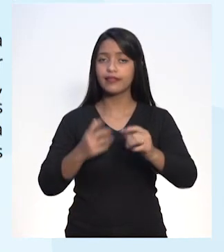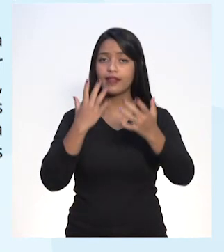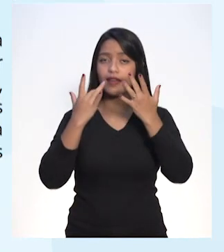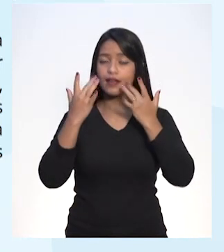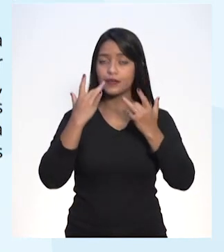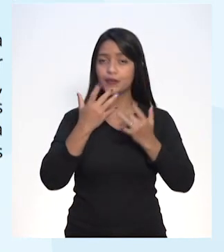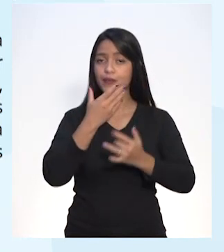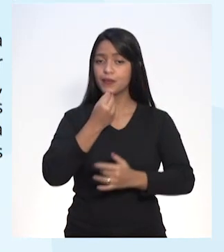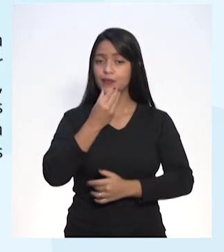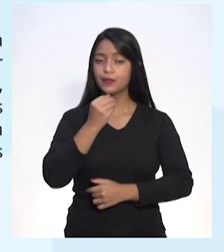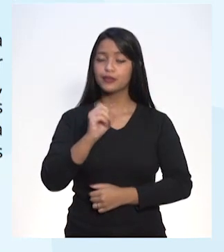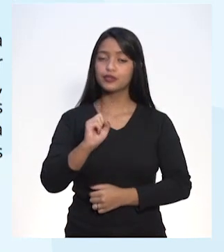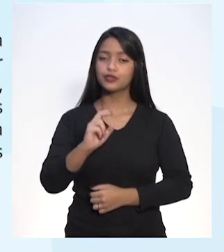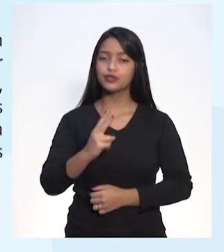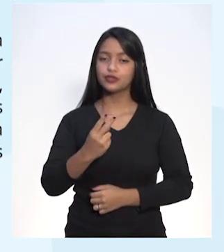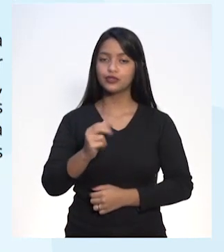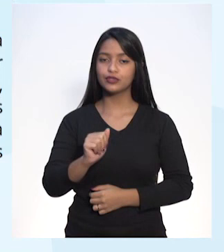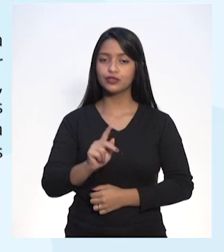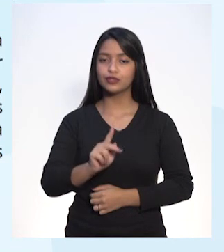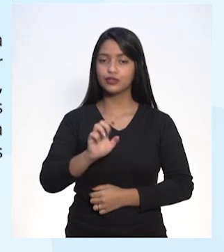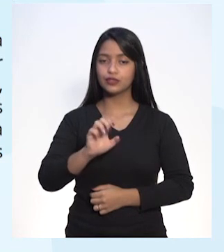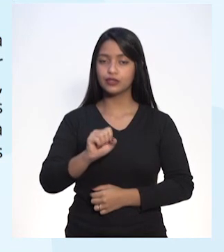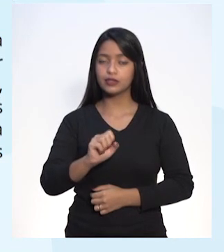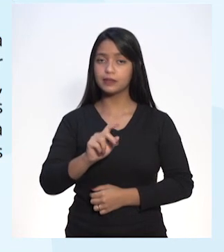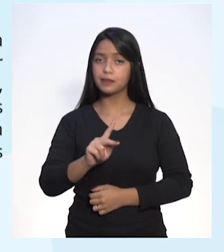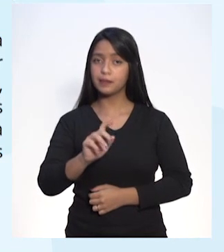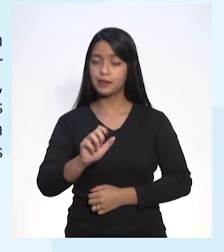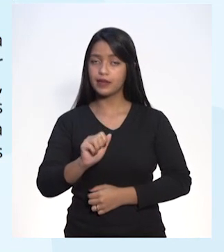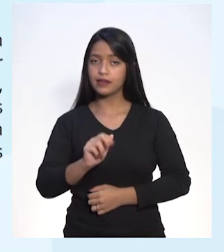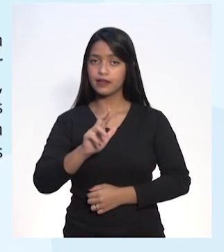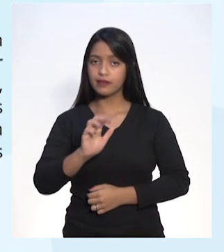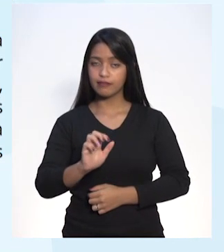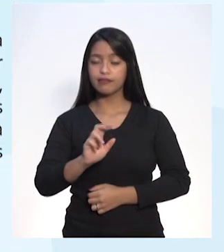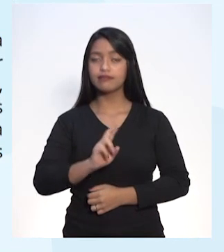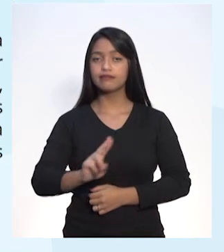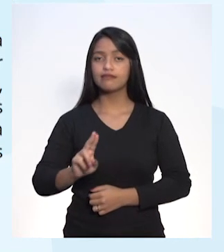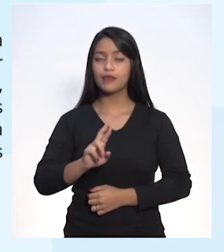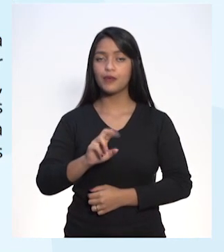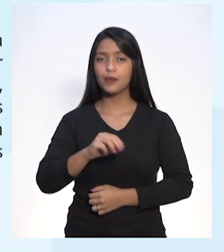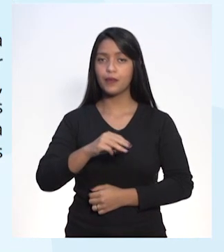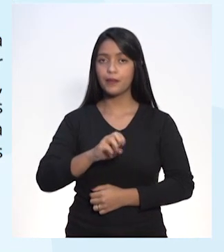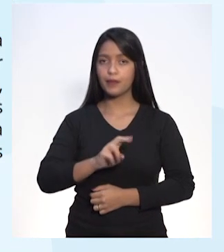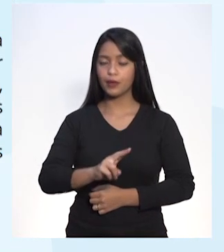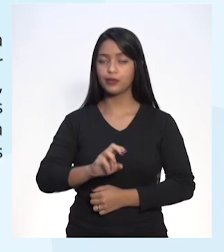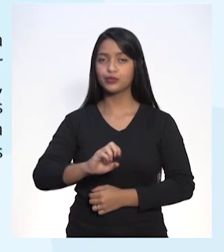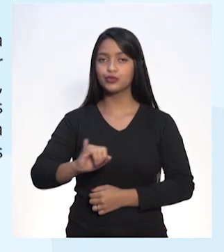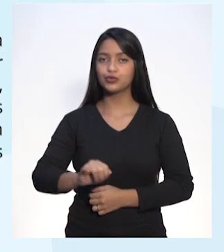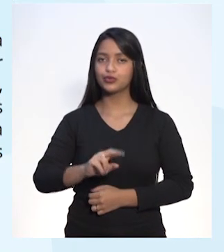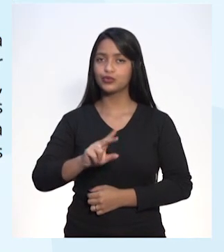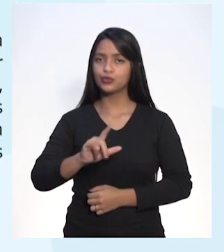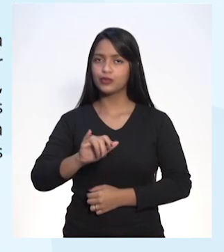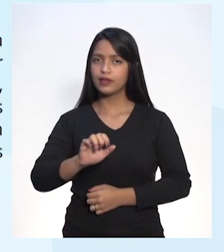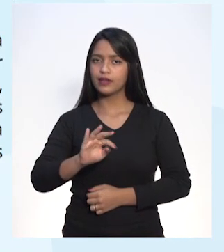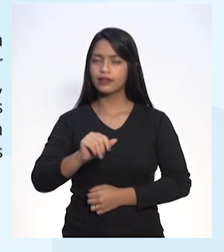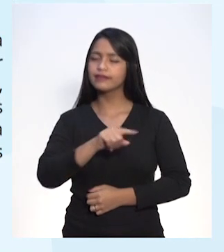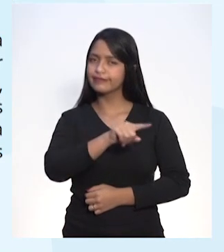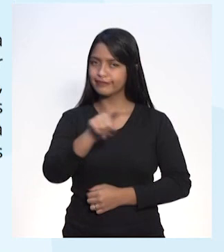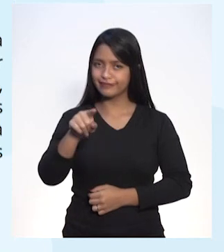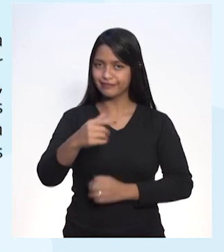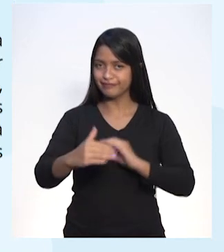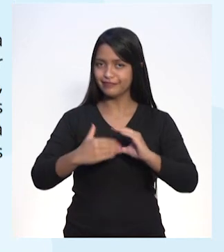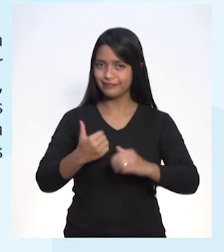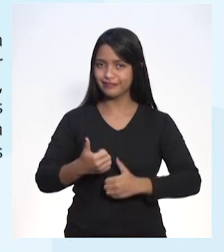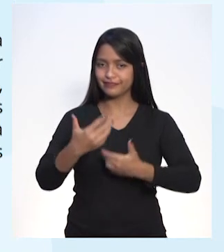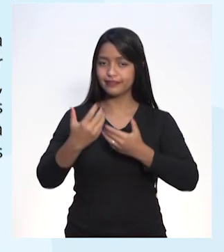morte, e a obstinação dos pais, sempre exaltados, que teve fim naquela triste sorte, em 2 horas